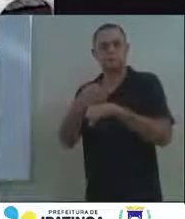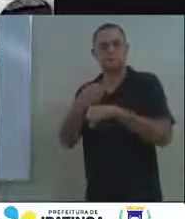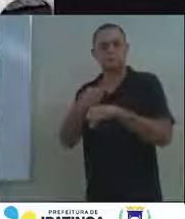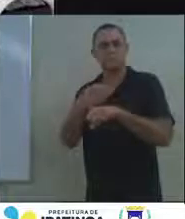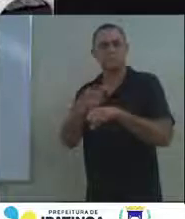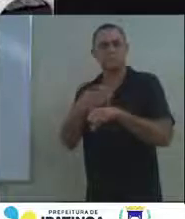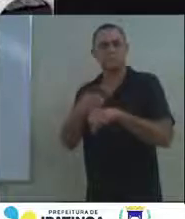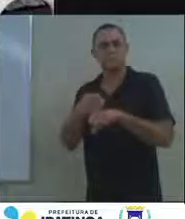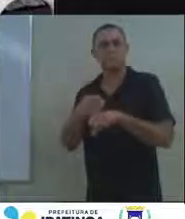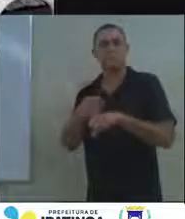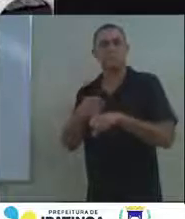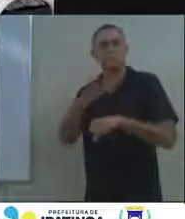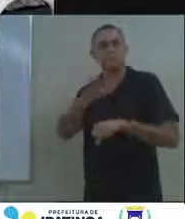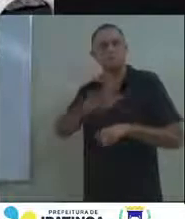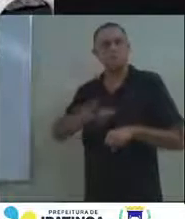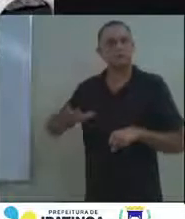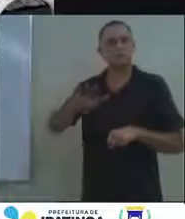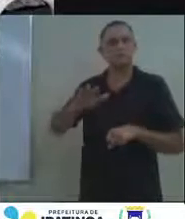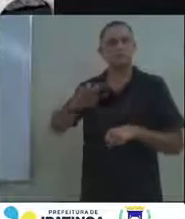ele seja